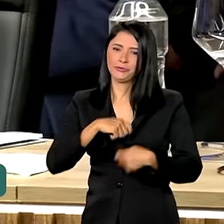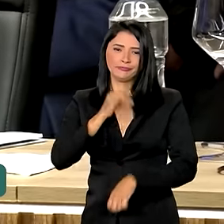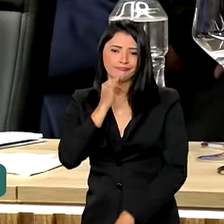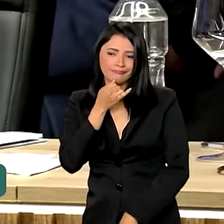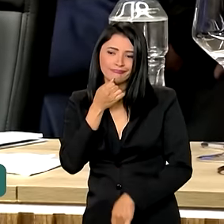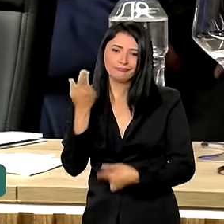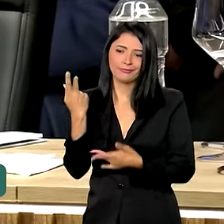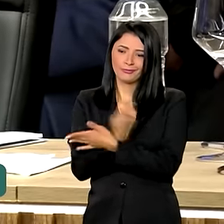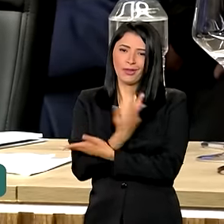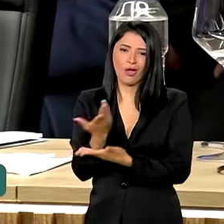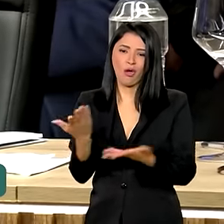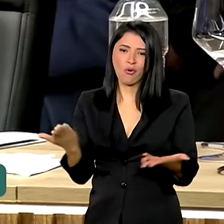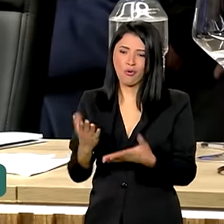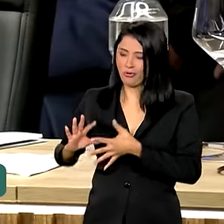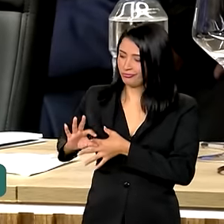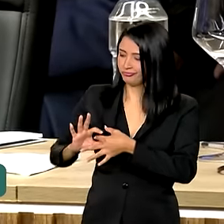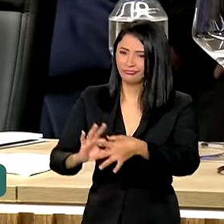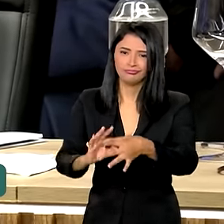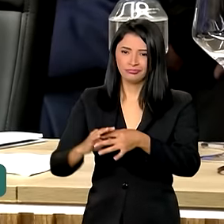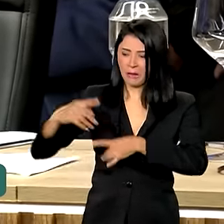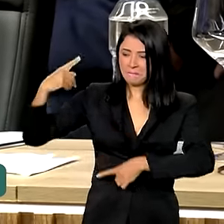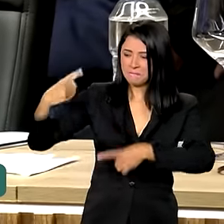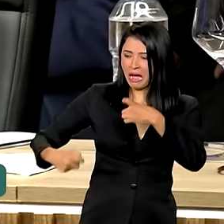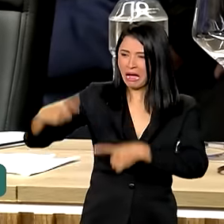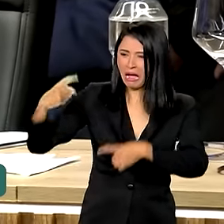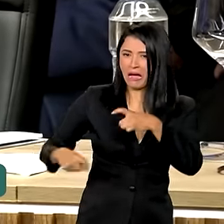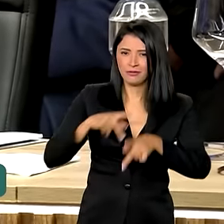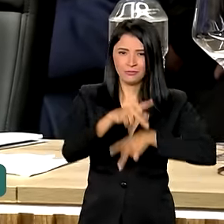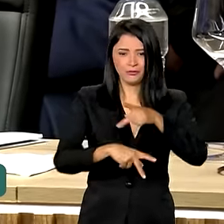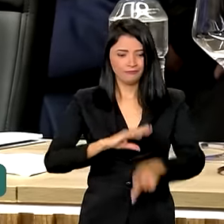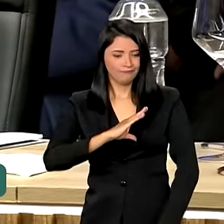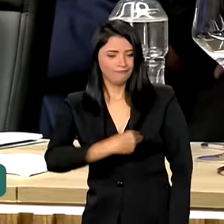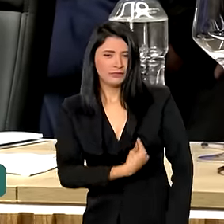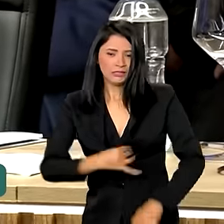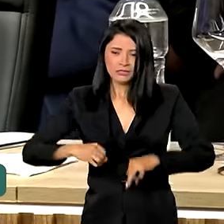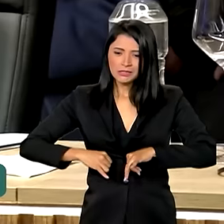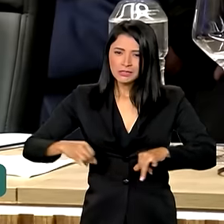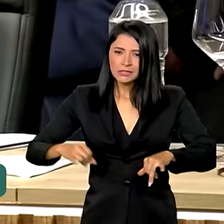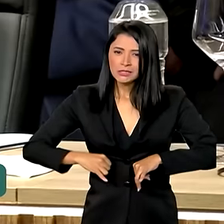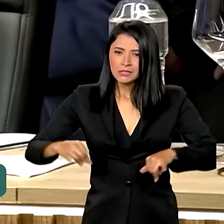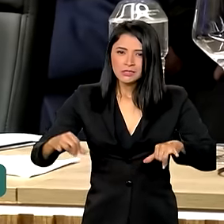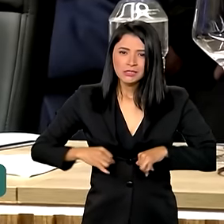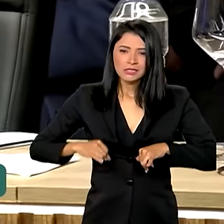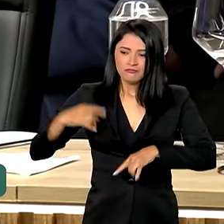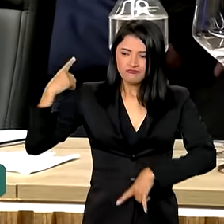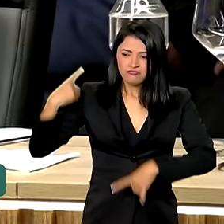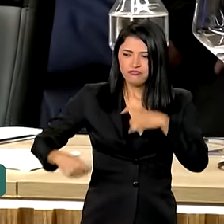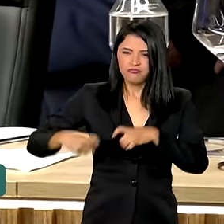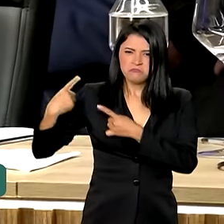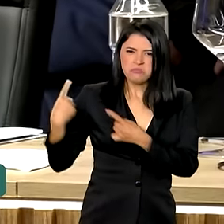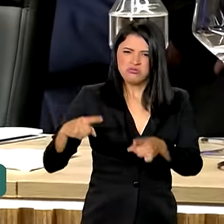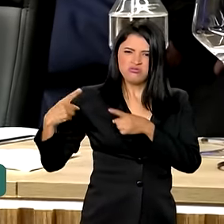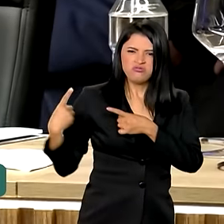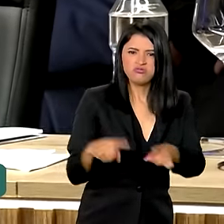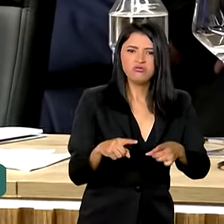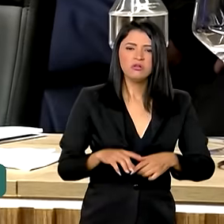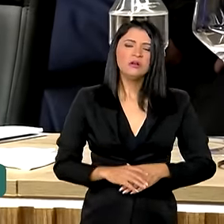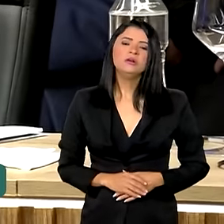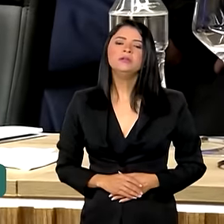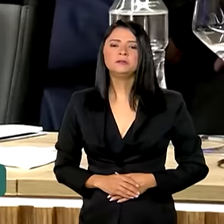lamentar que isso ocorra no contexto em que o povo palestino sofre com as consequências de uma guerra totalmente